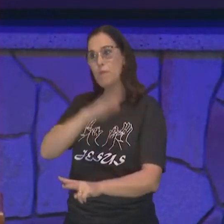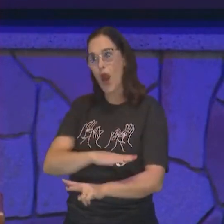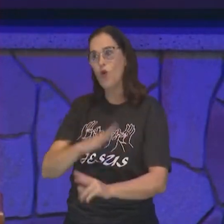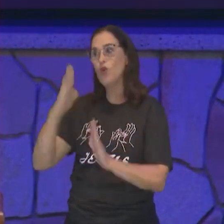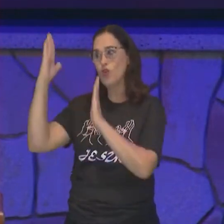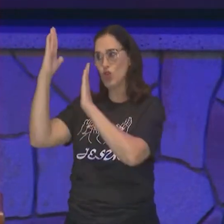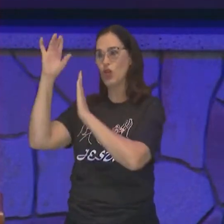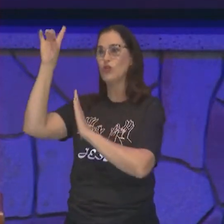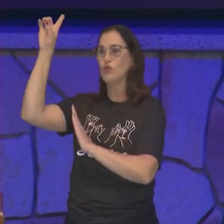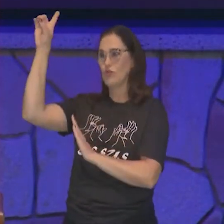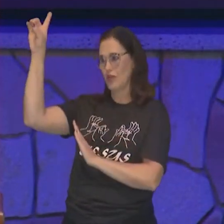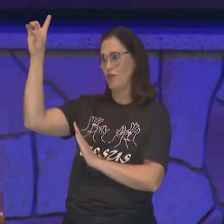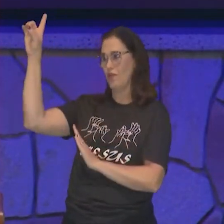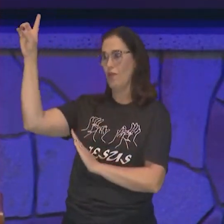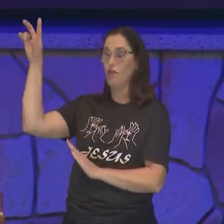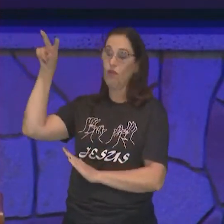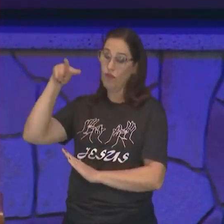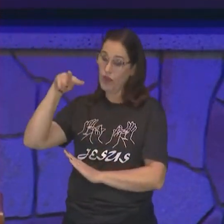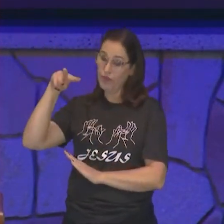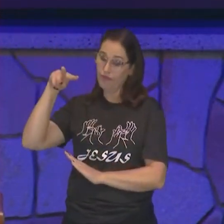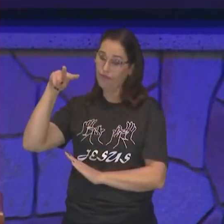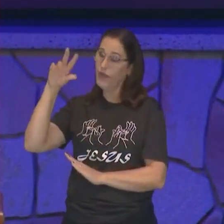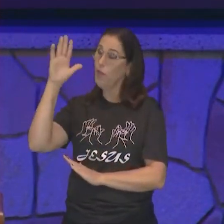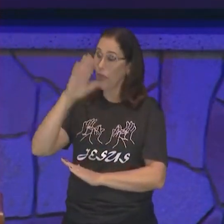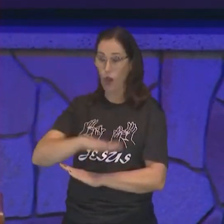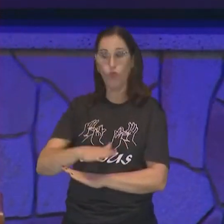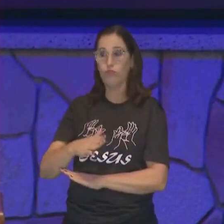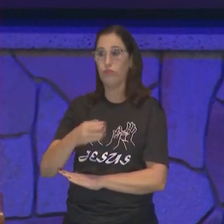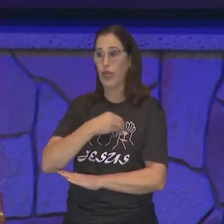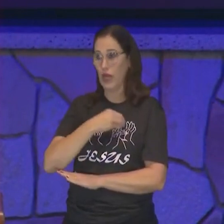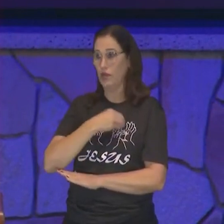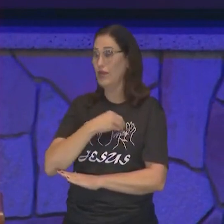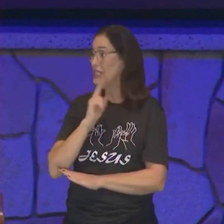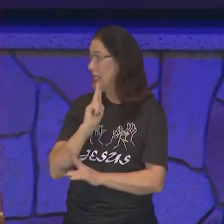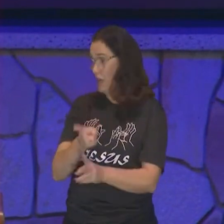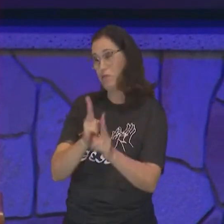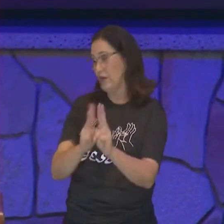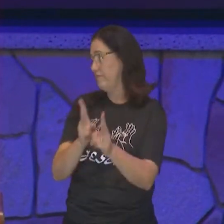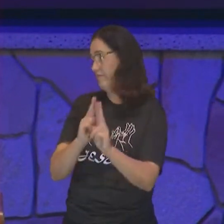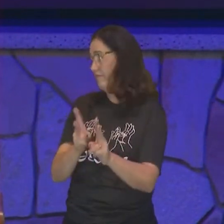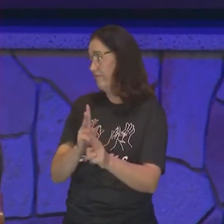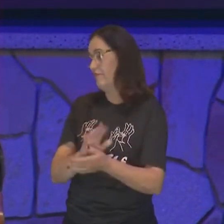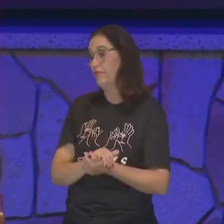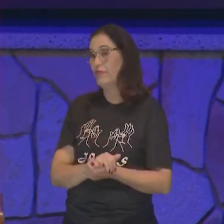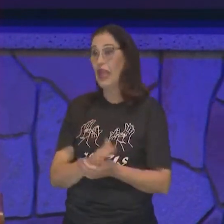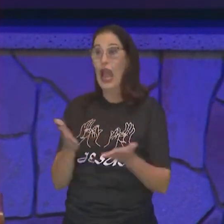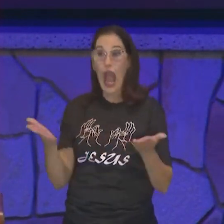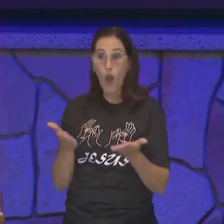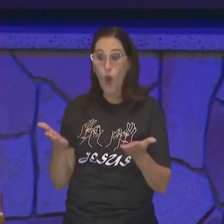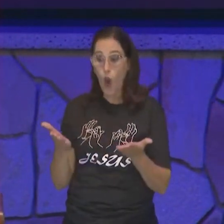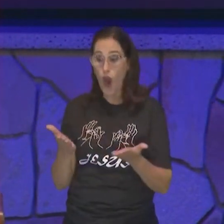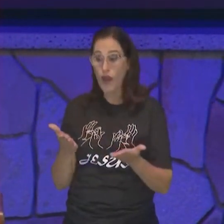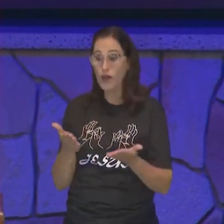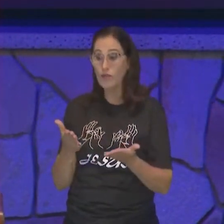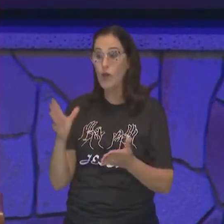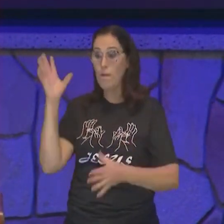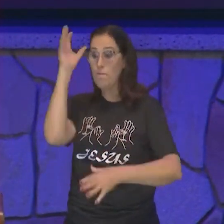dos olhos do Senhor, meus irmãos. Sempre será mal. E agora uma aplicação